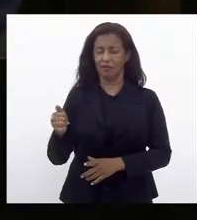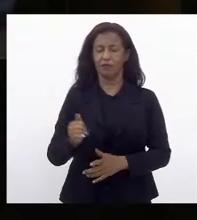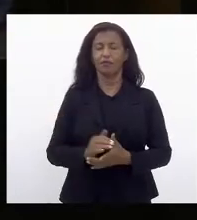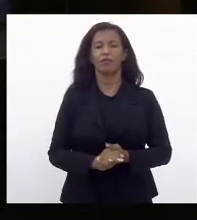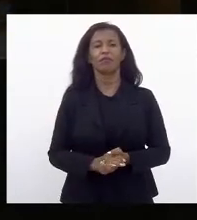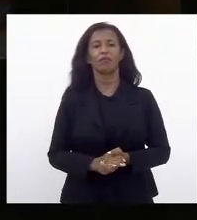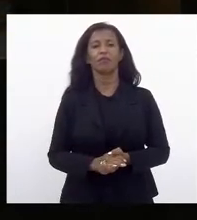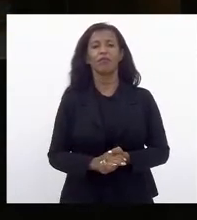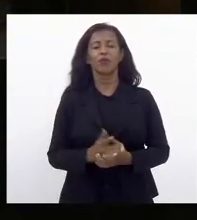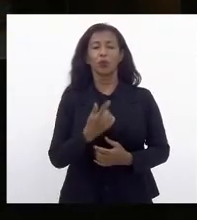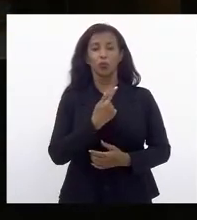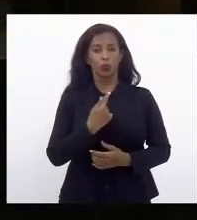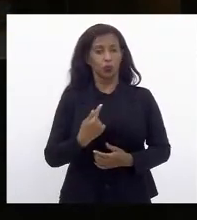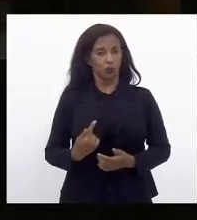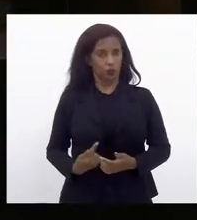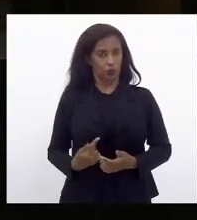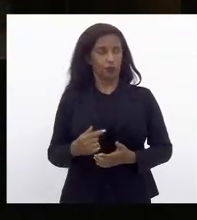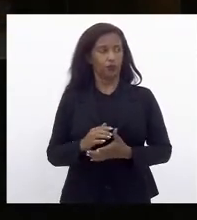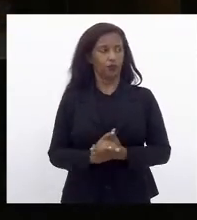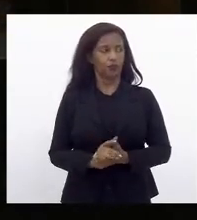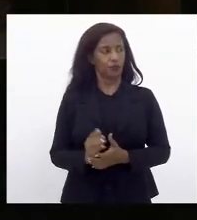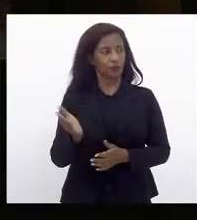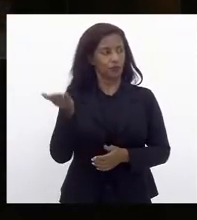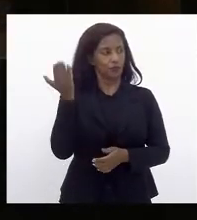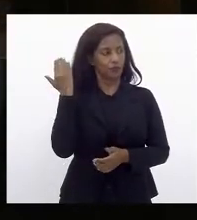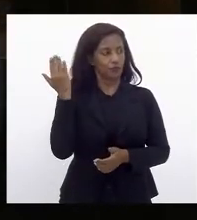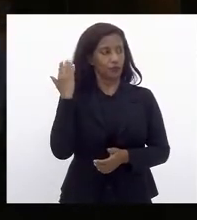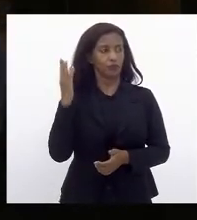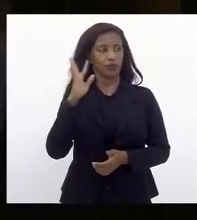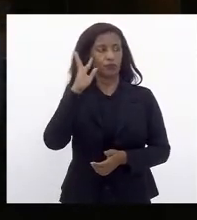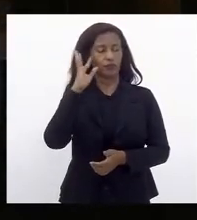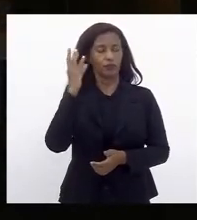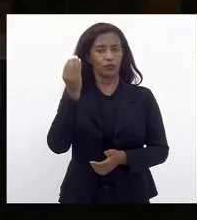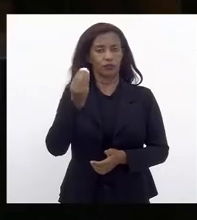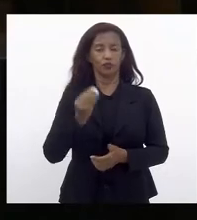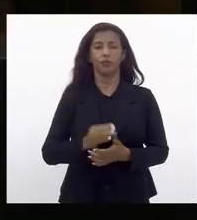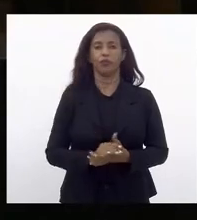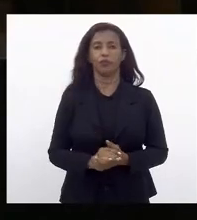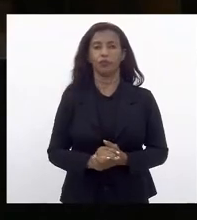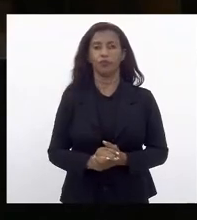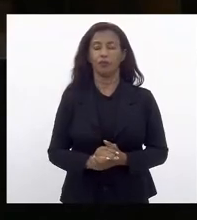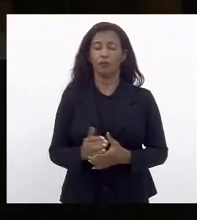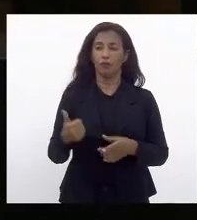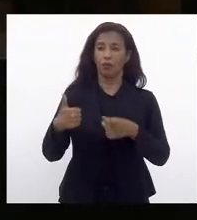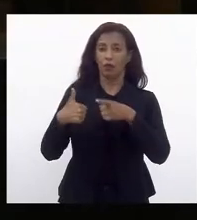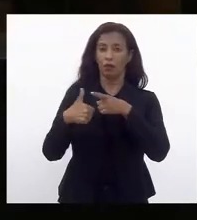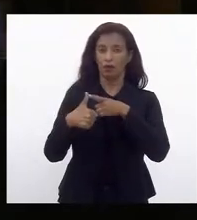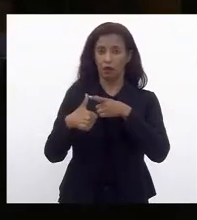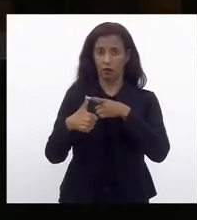O governo, na época, resolveu, primeiro,